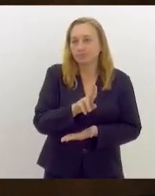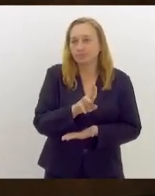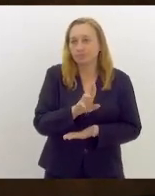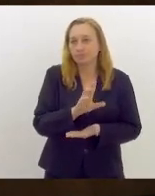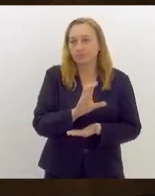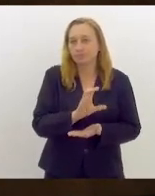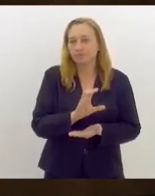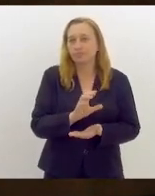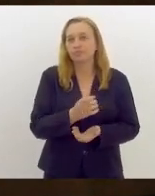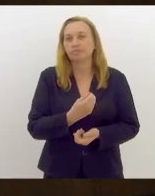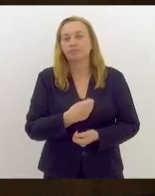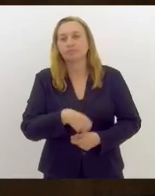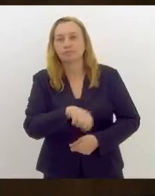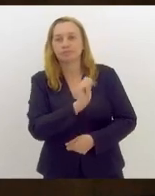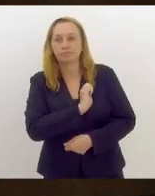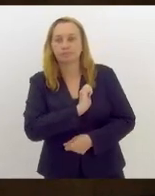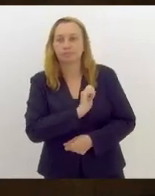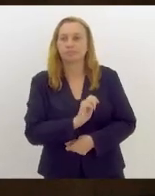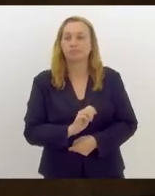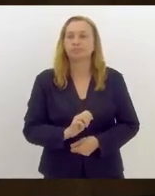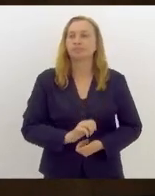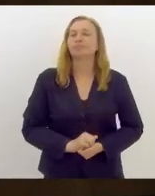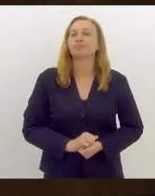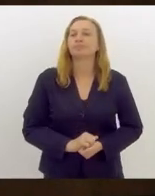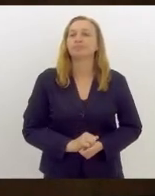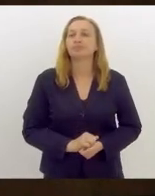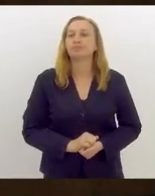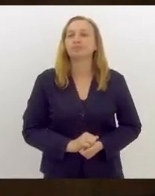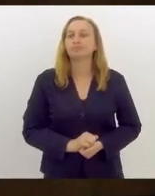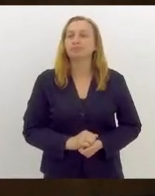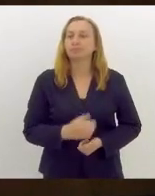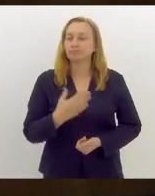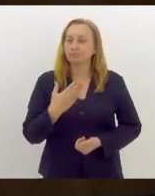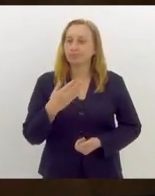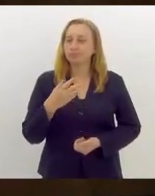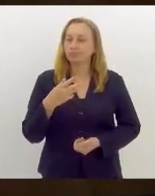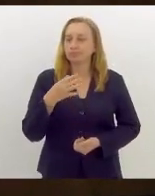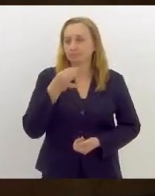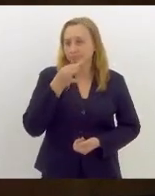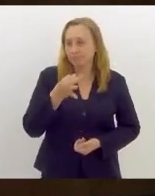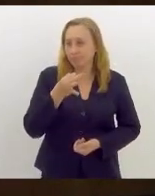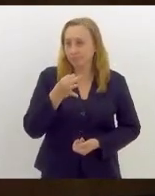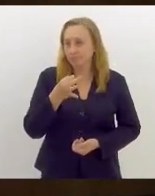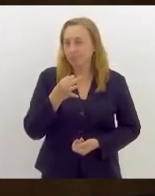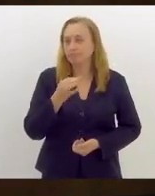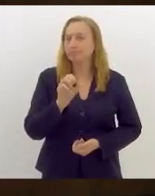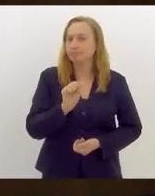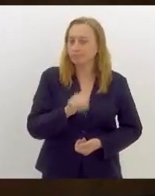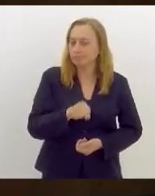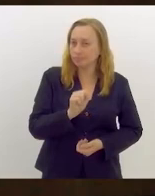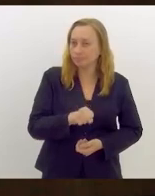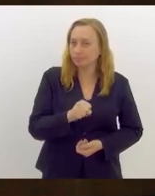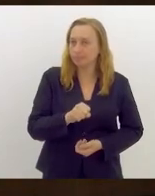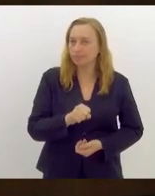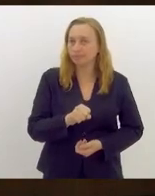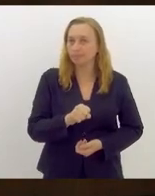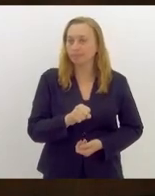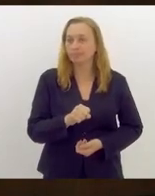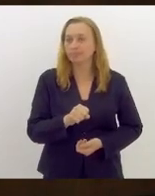fiscal então no mérito meu parecer não poderia ser outra do que favorável